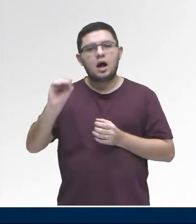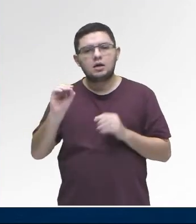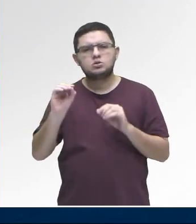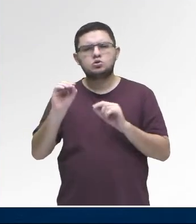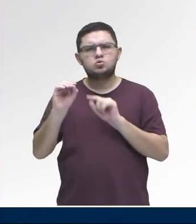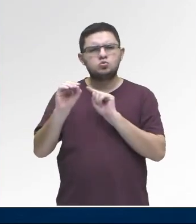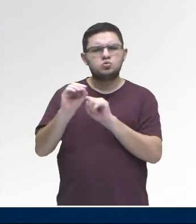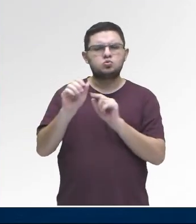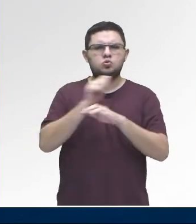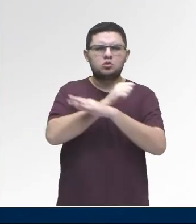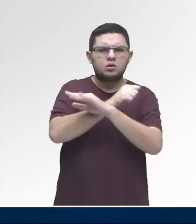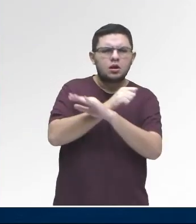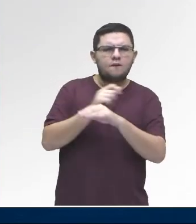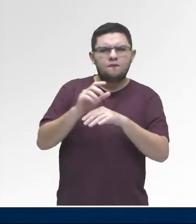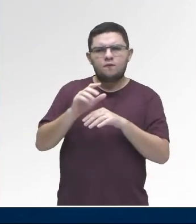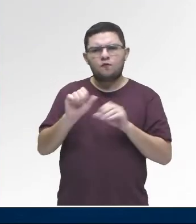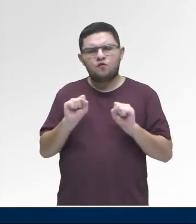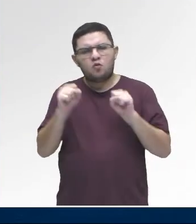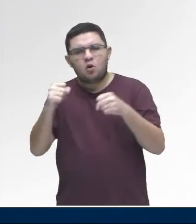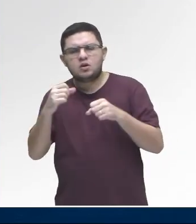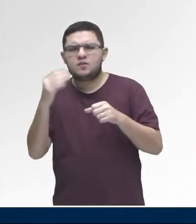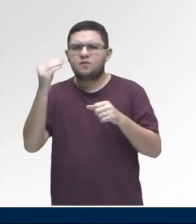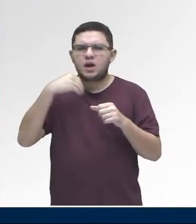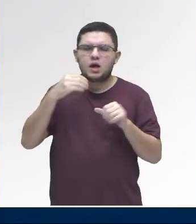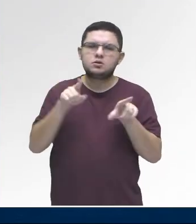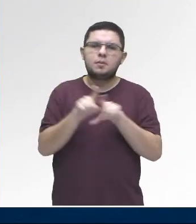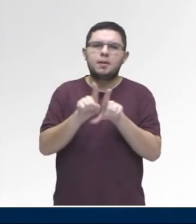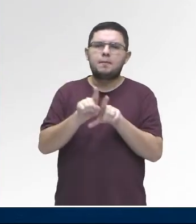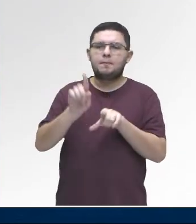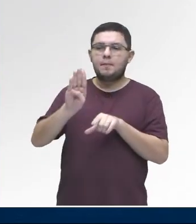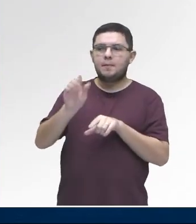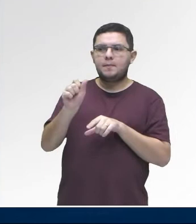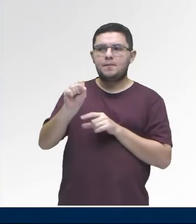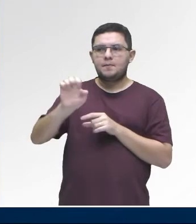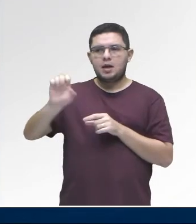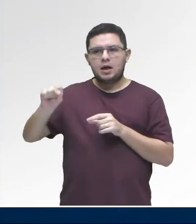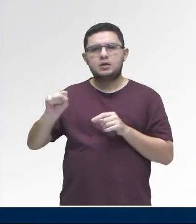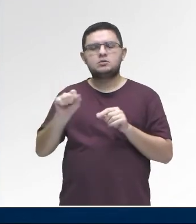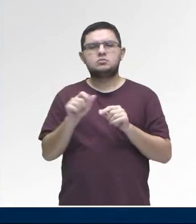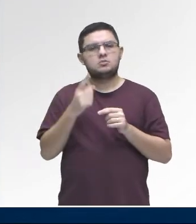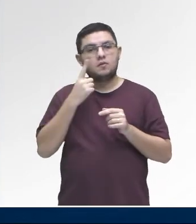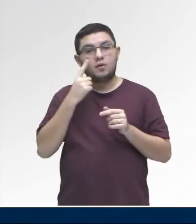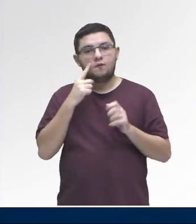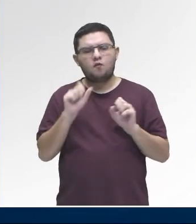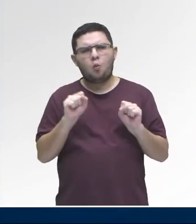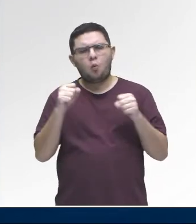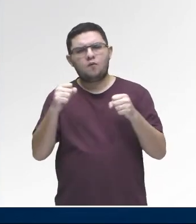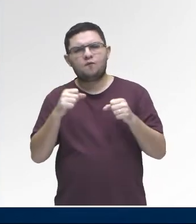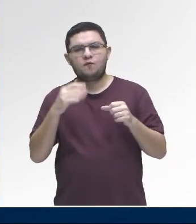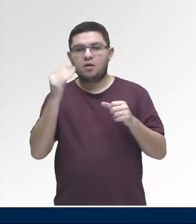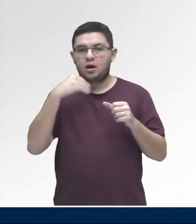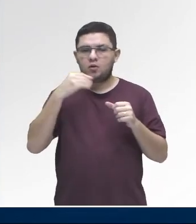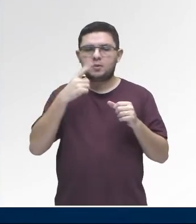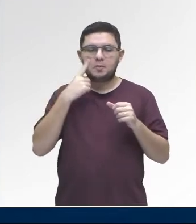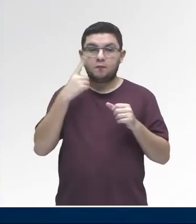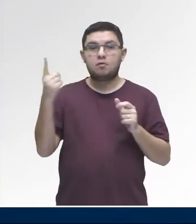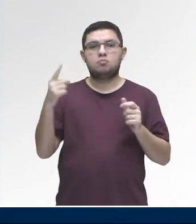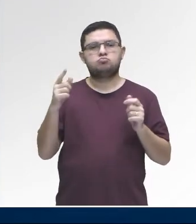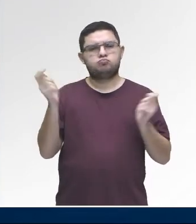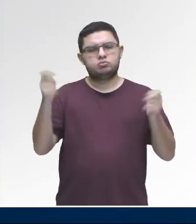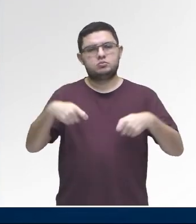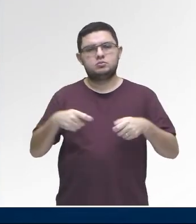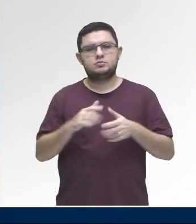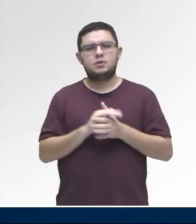da interpretação do valor da constante de ionização, tá bom? Agora, existe